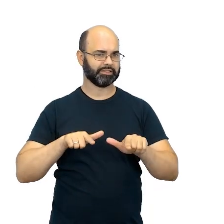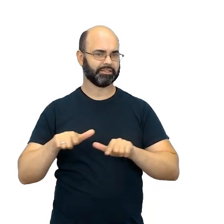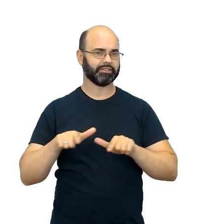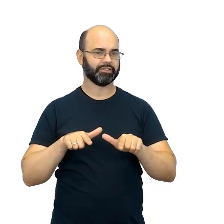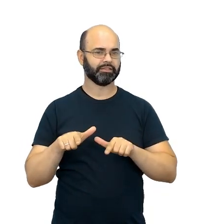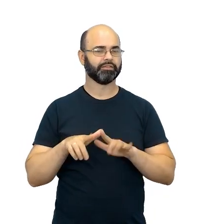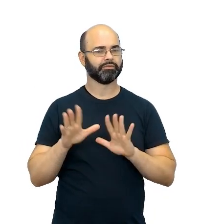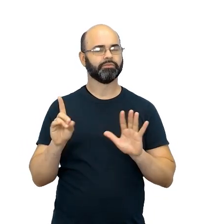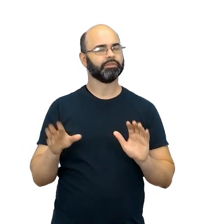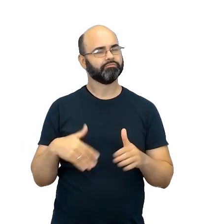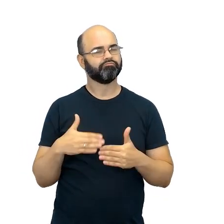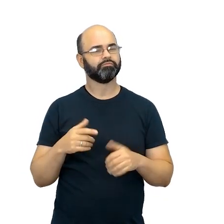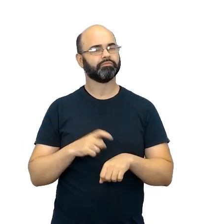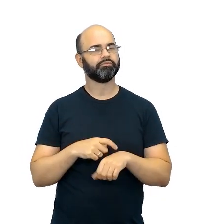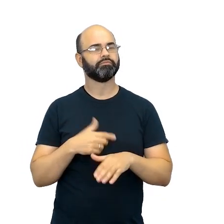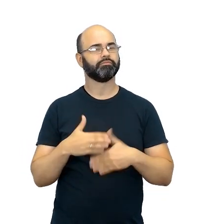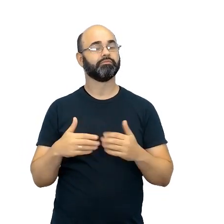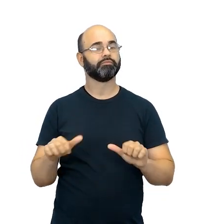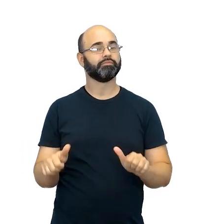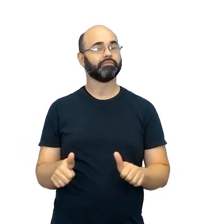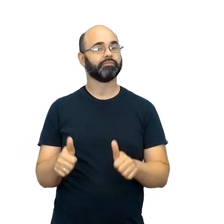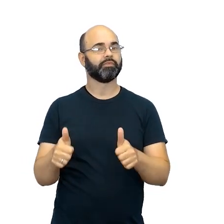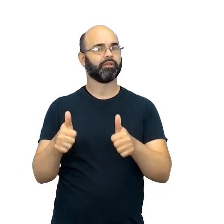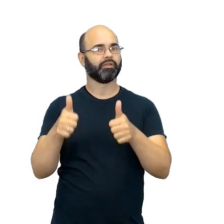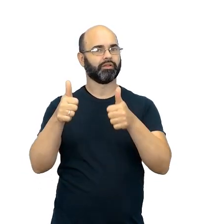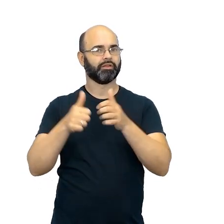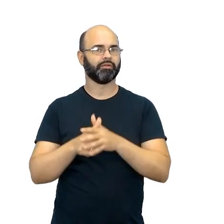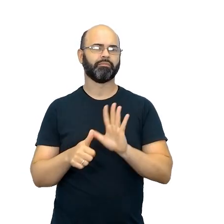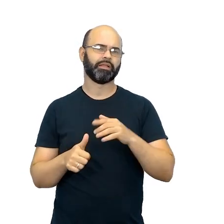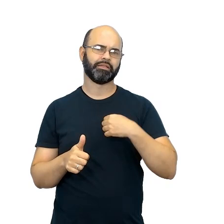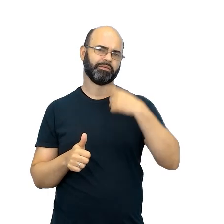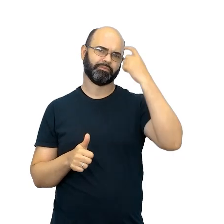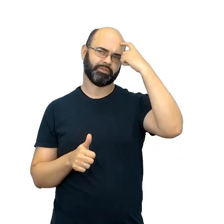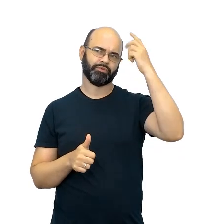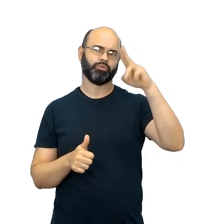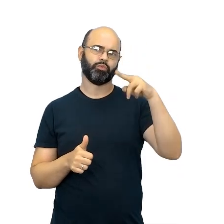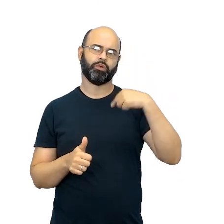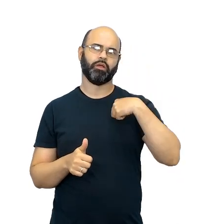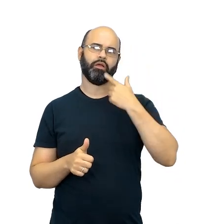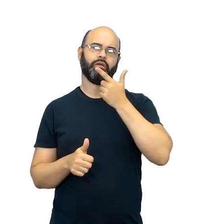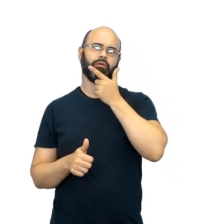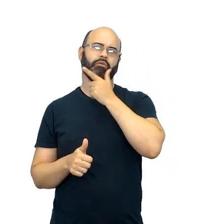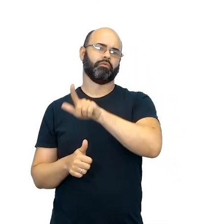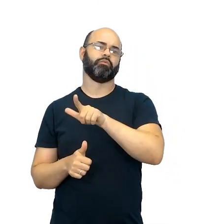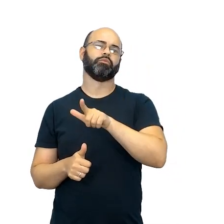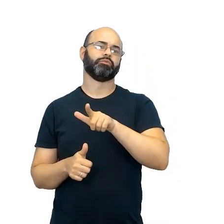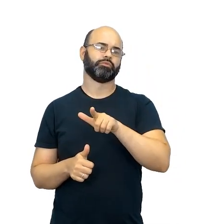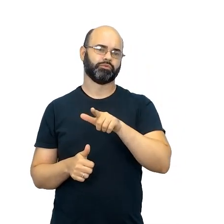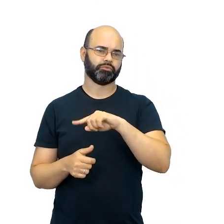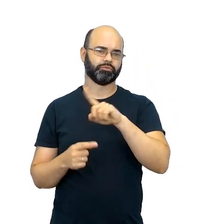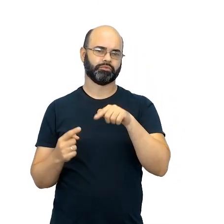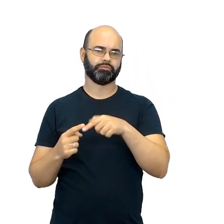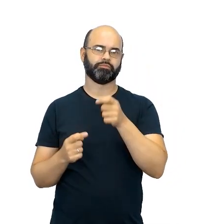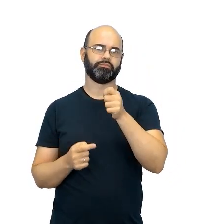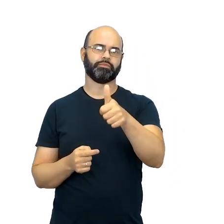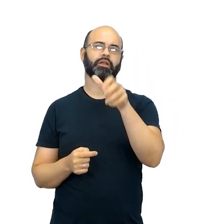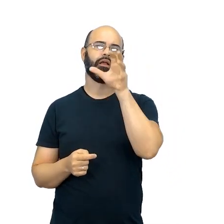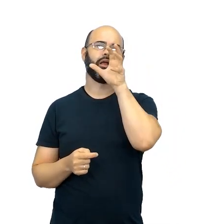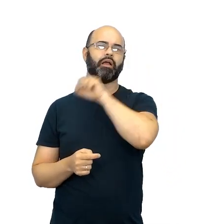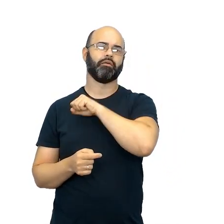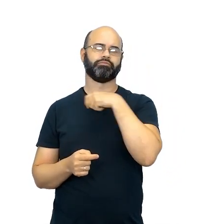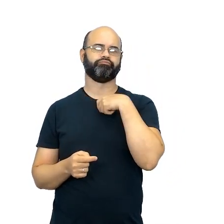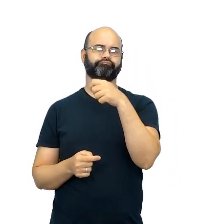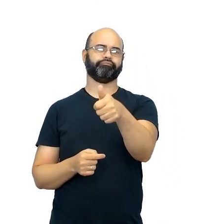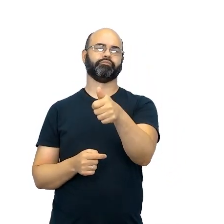ia melhorando, né? Então, eu nunca penso que eu vou conseguir o objetivo que eu quero de imediato, né?